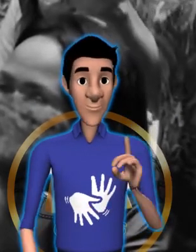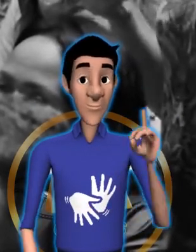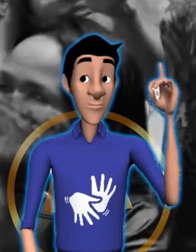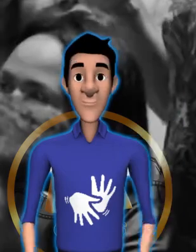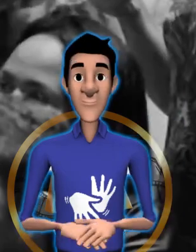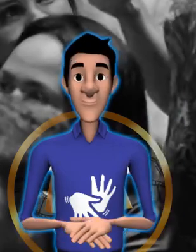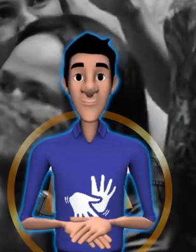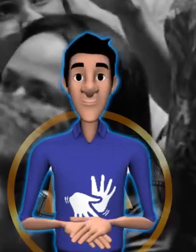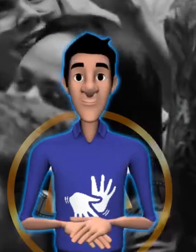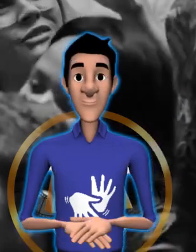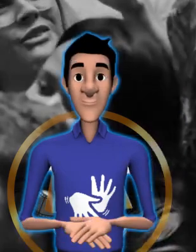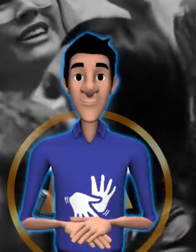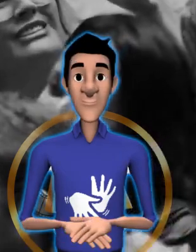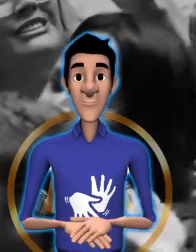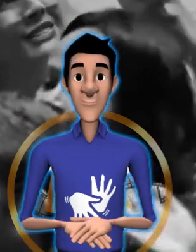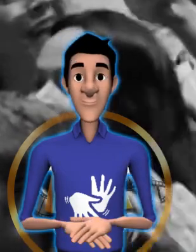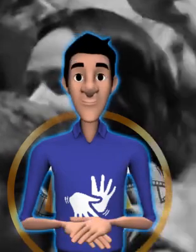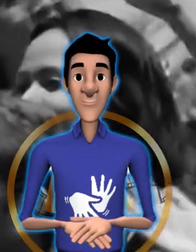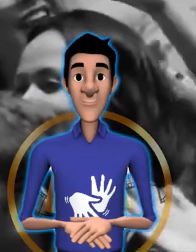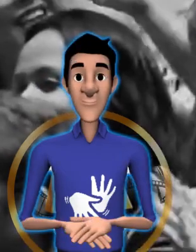Glória a Deus por isso.